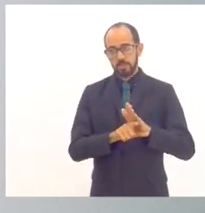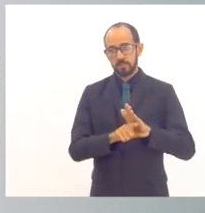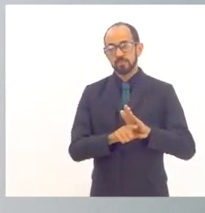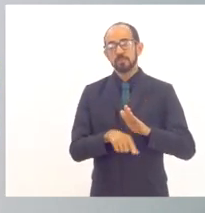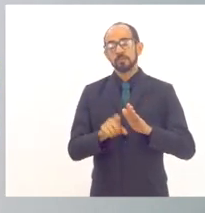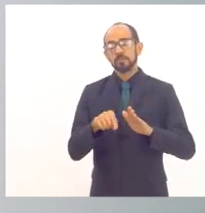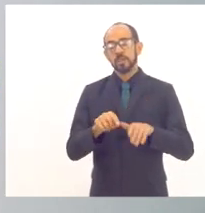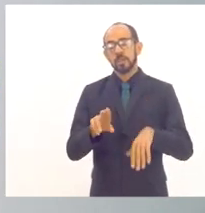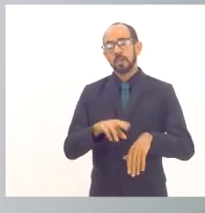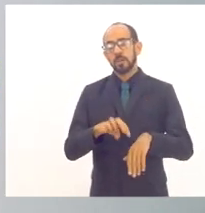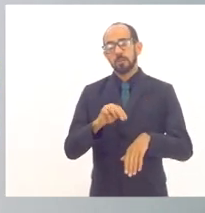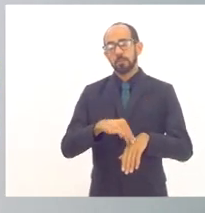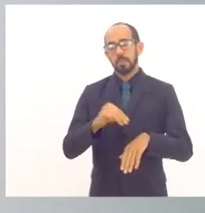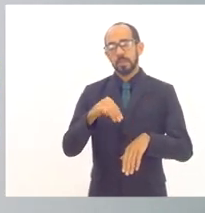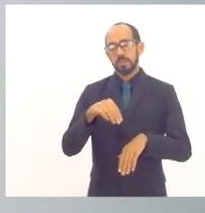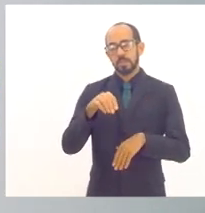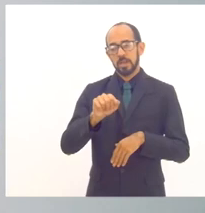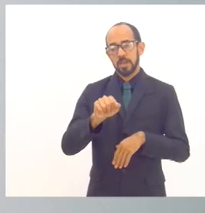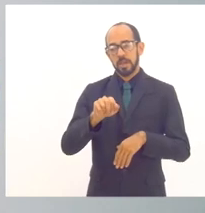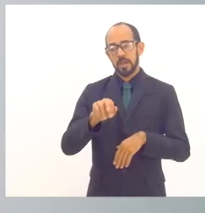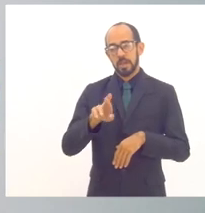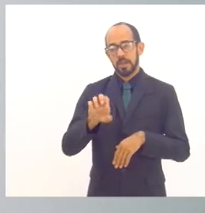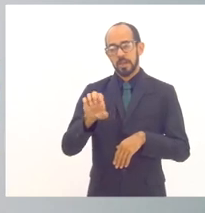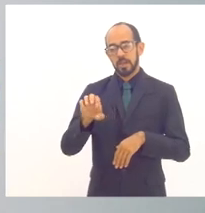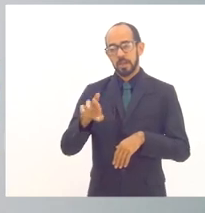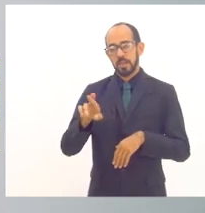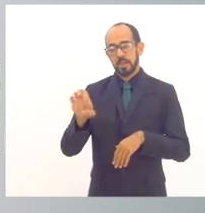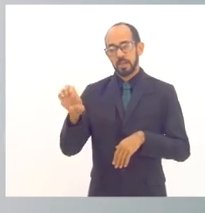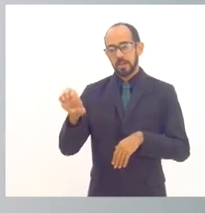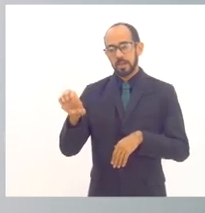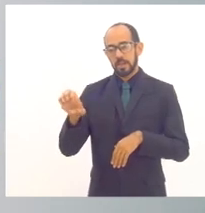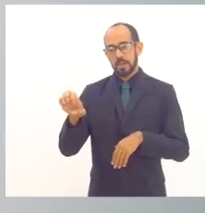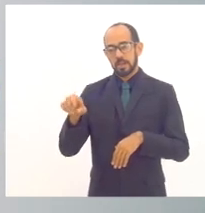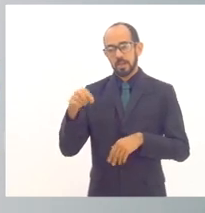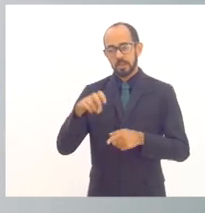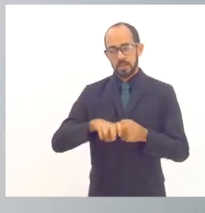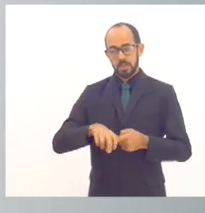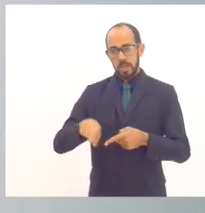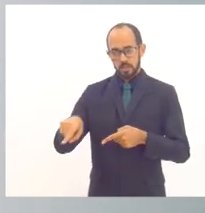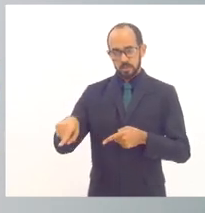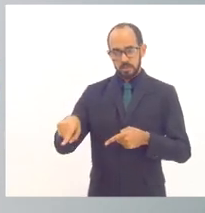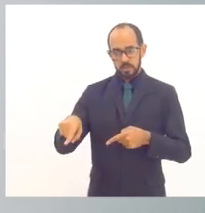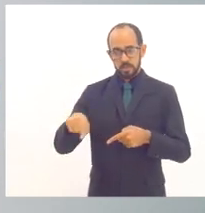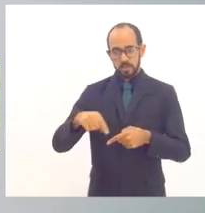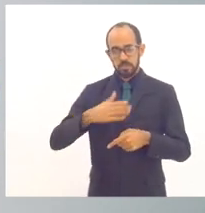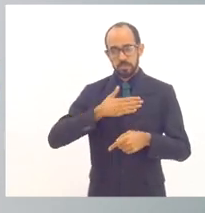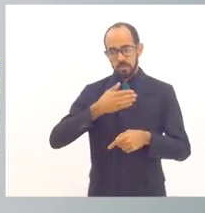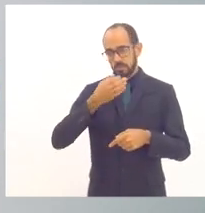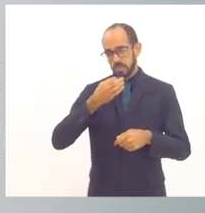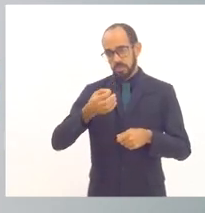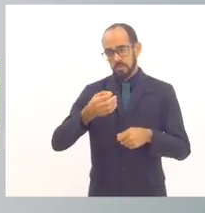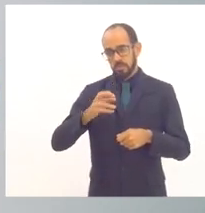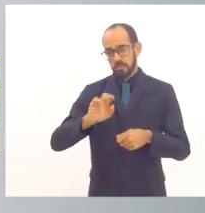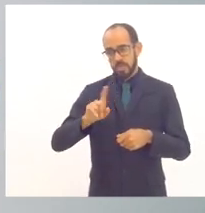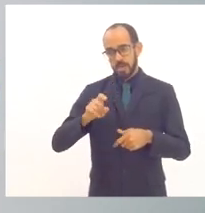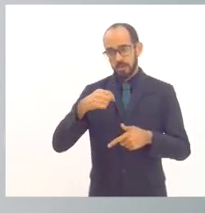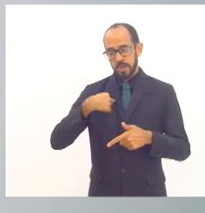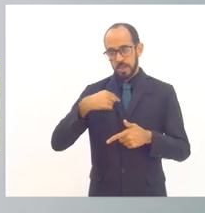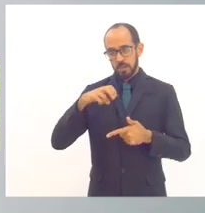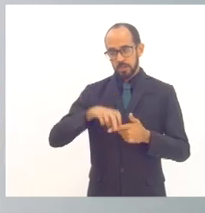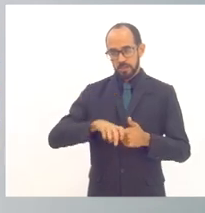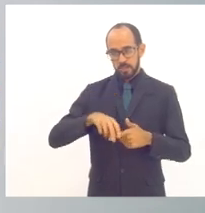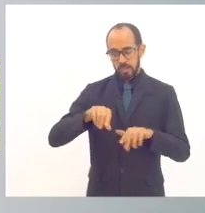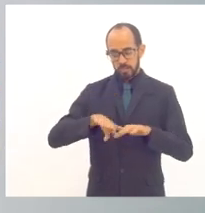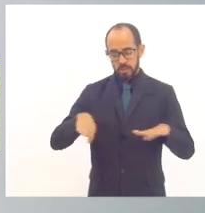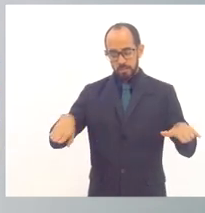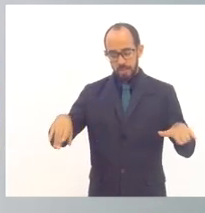se chama mestre Arerê, que está aqui sentado, entendeu? E eu acho que não era nem para eu estar sentado aqui. Na verdade, a